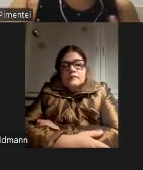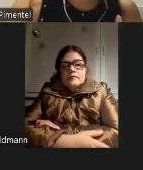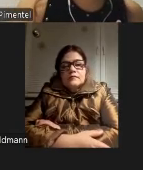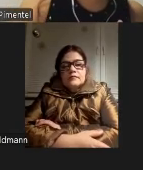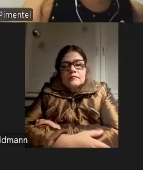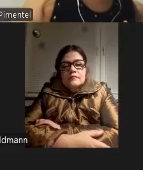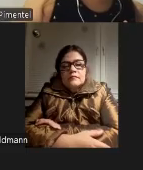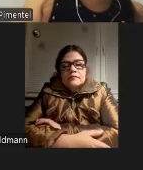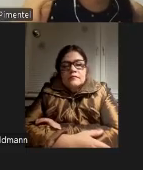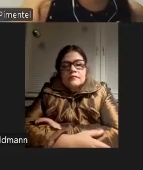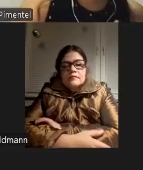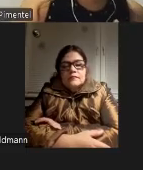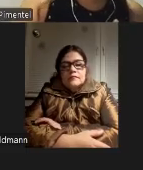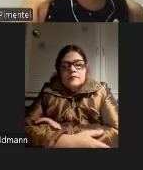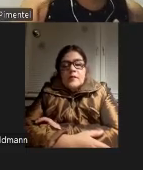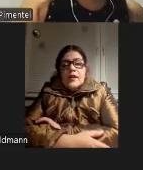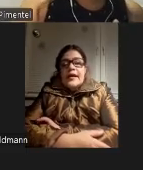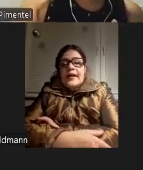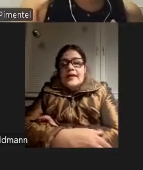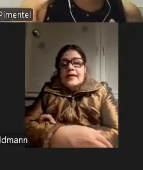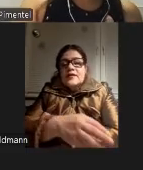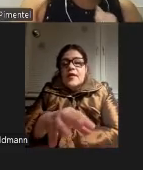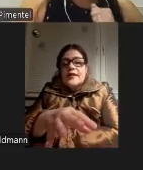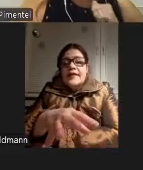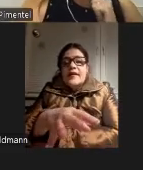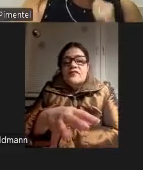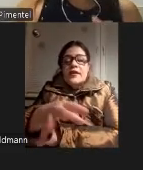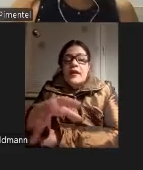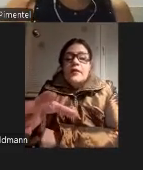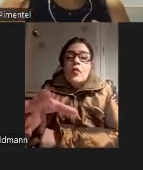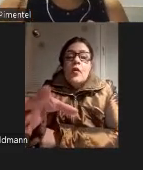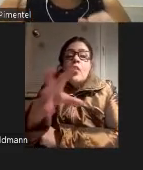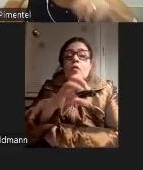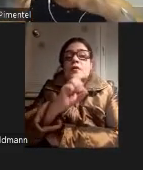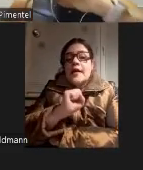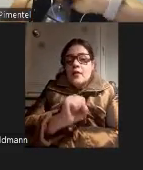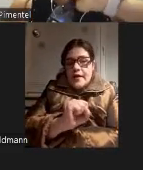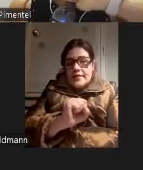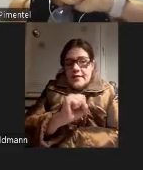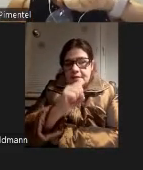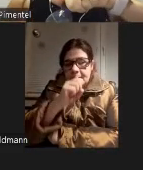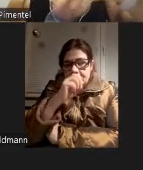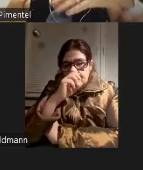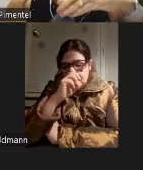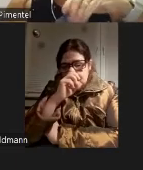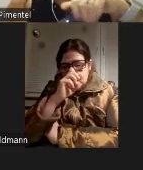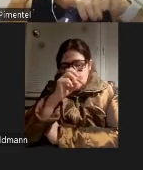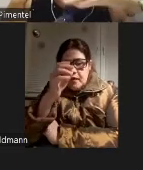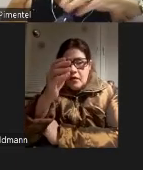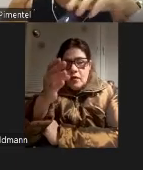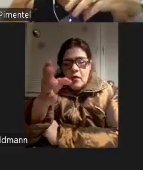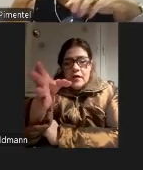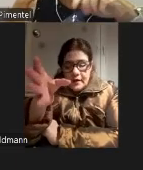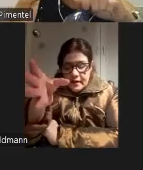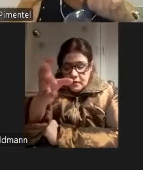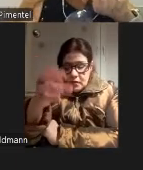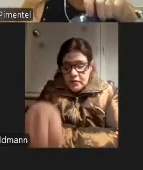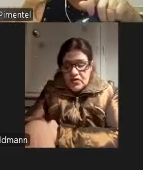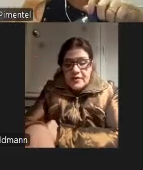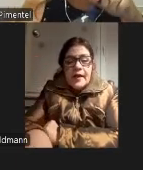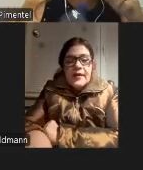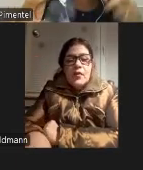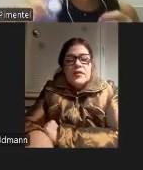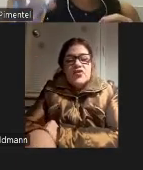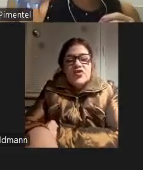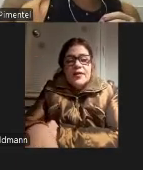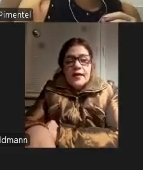fala agora diante do artigo, tá? Isso aí tem a ver realmente com a consequência Hum, do que ocorre, né, quando a